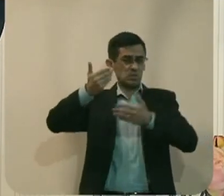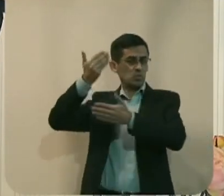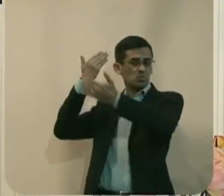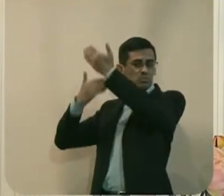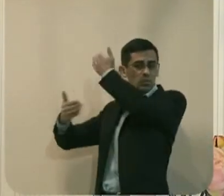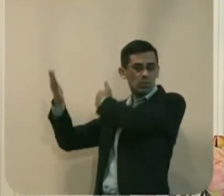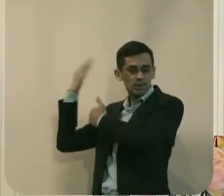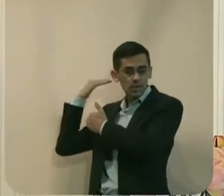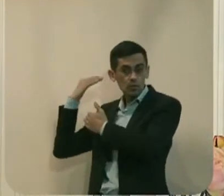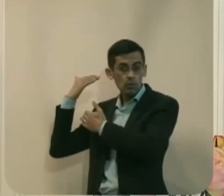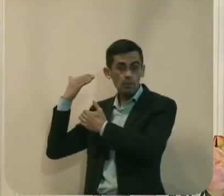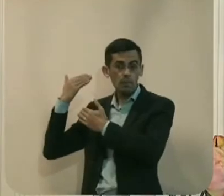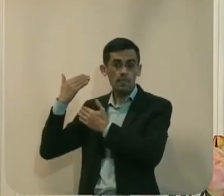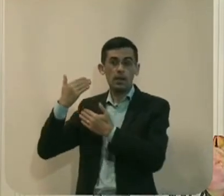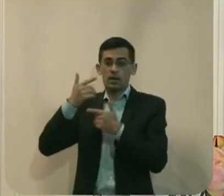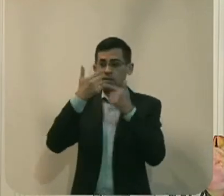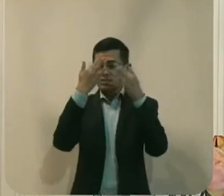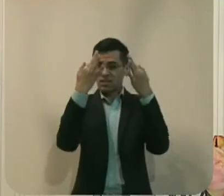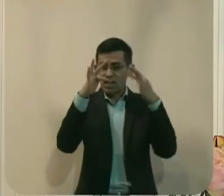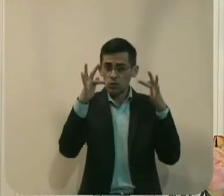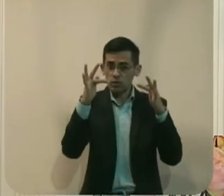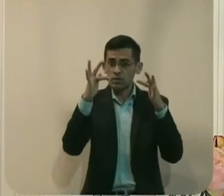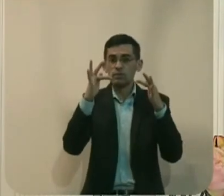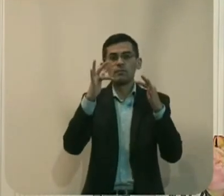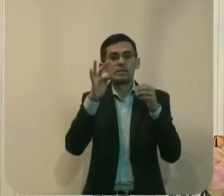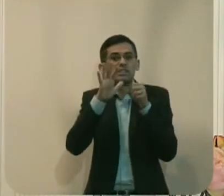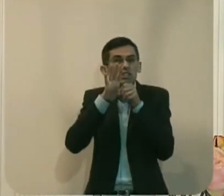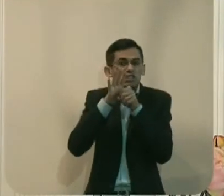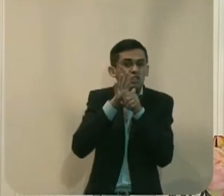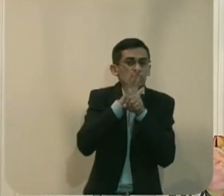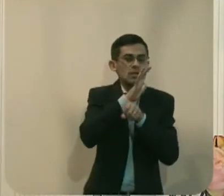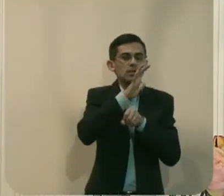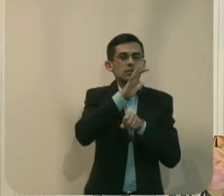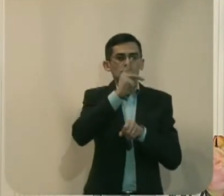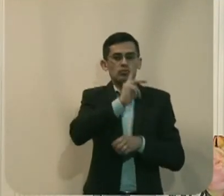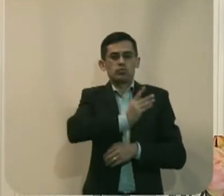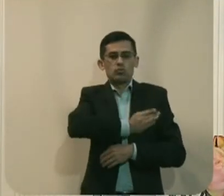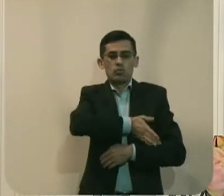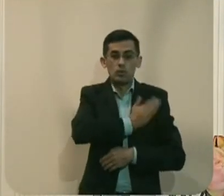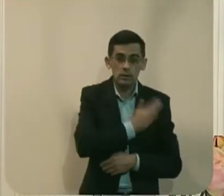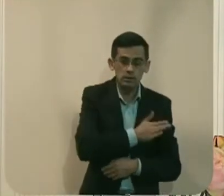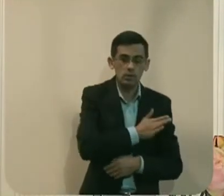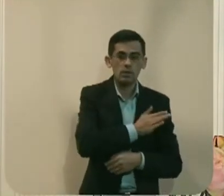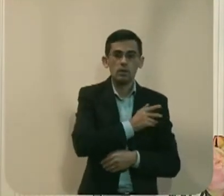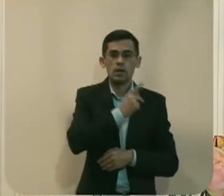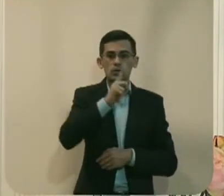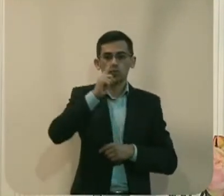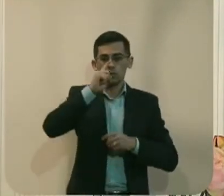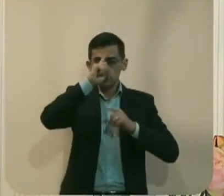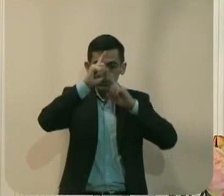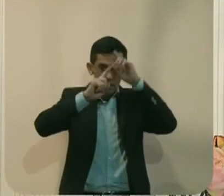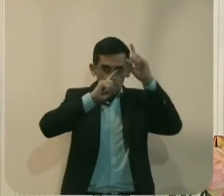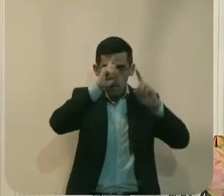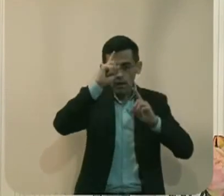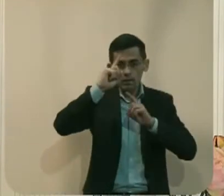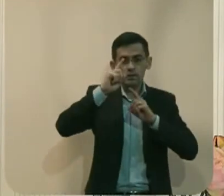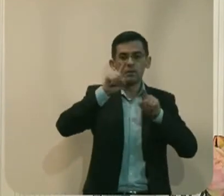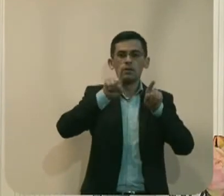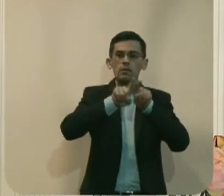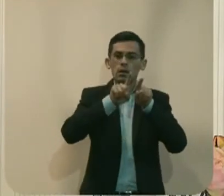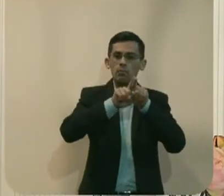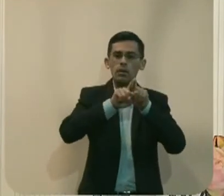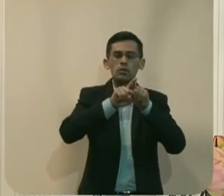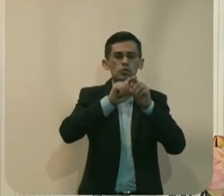passado, estas dores vão consumir a sua energia, a sua criatividade e a